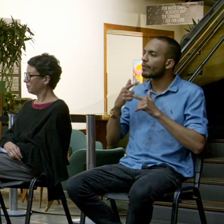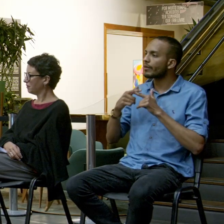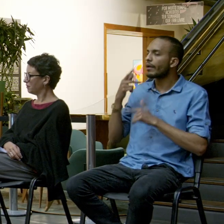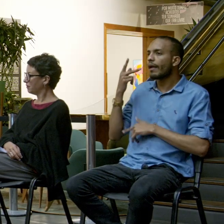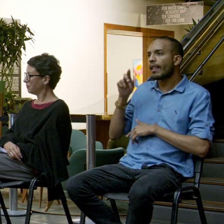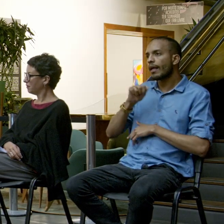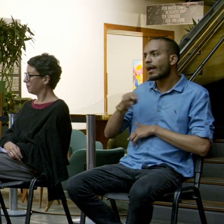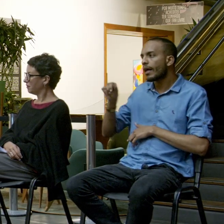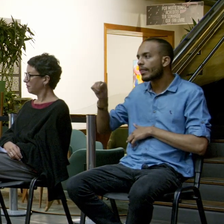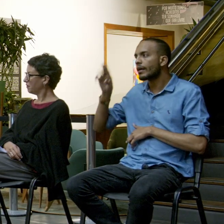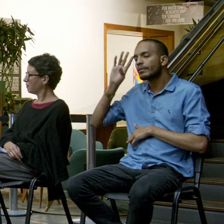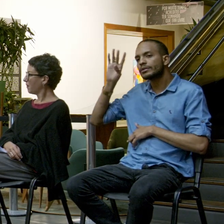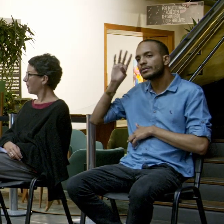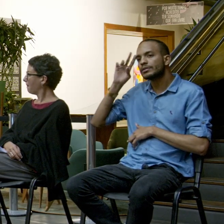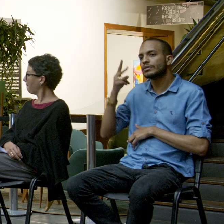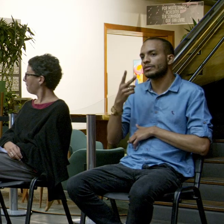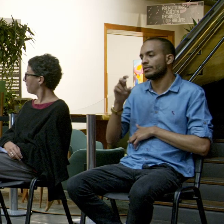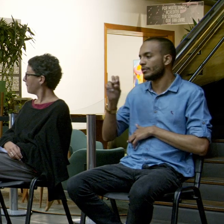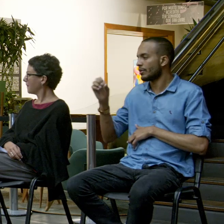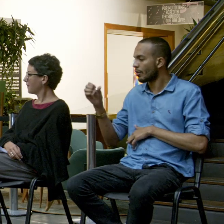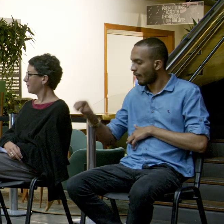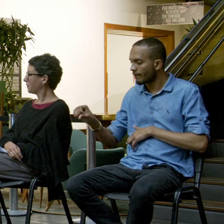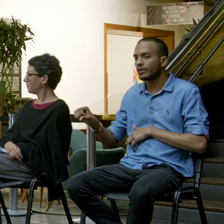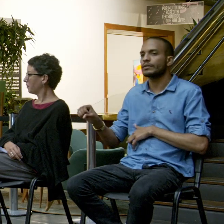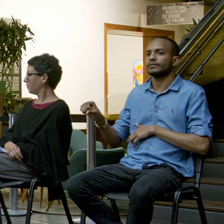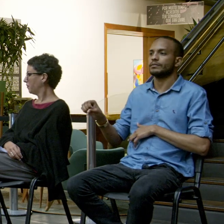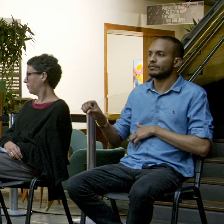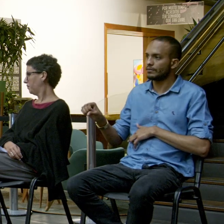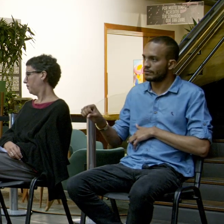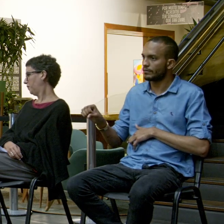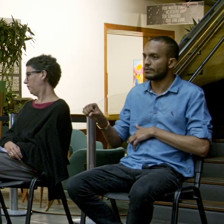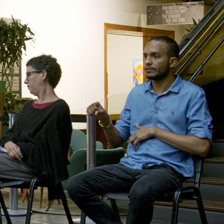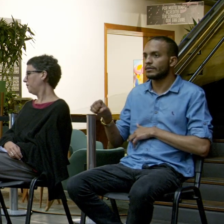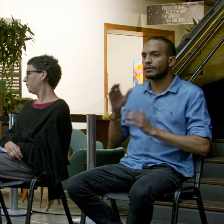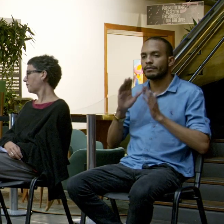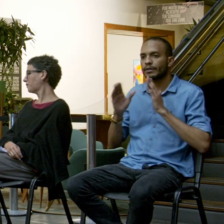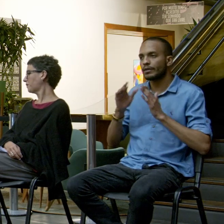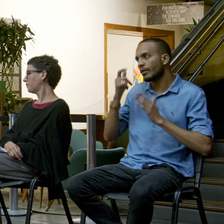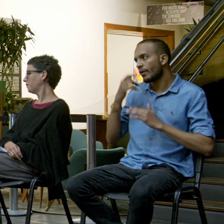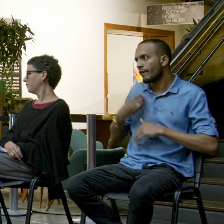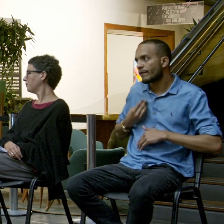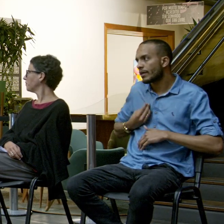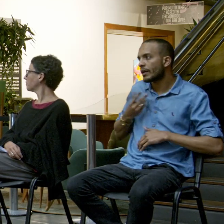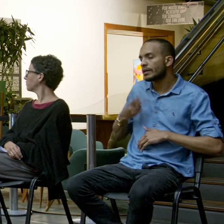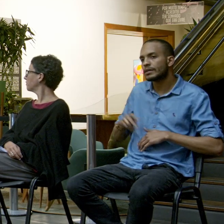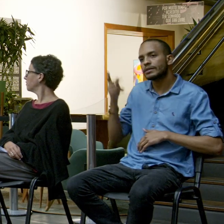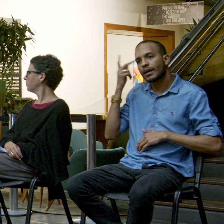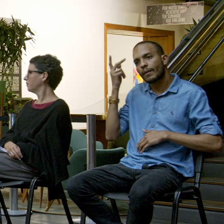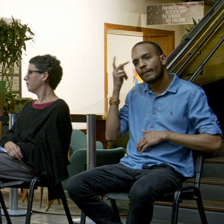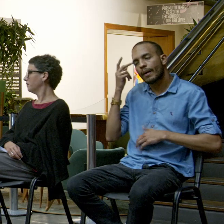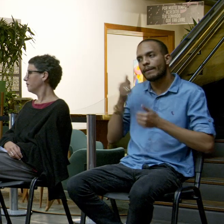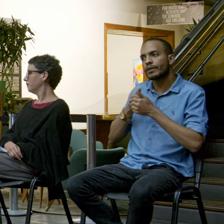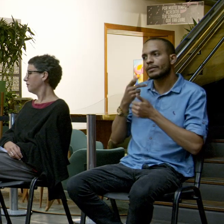Ana pensando, esse trabalho é de 2009. Era um momento que eu estava morando aqui em São Paulo e estava